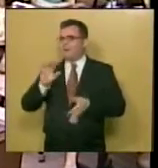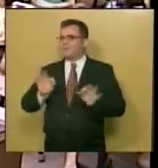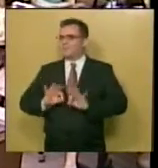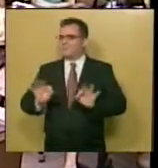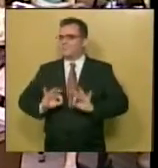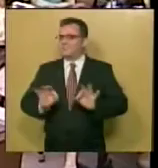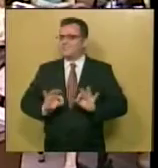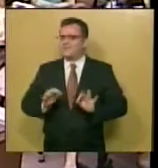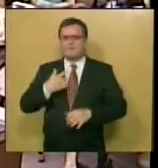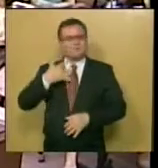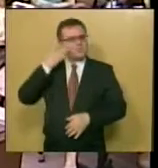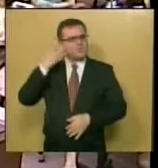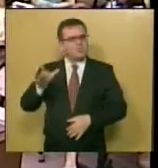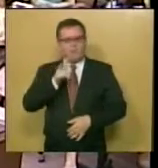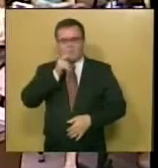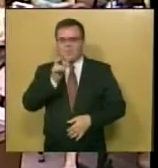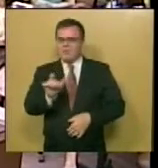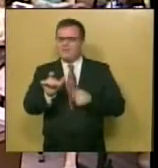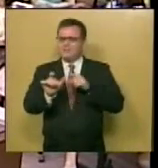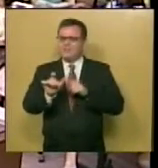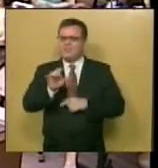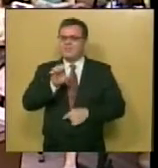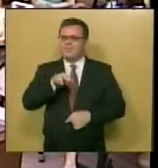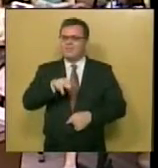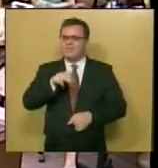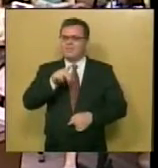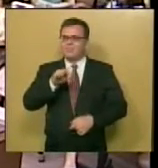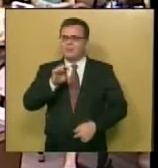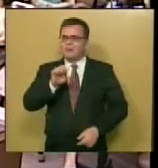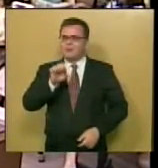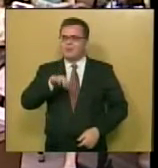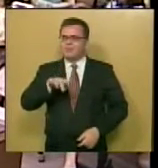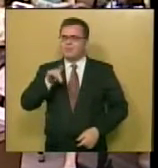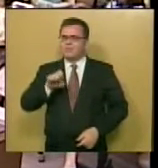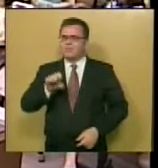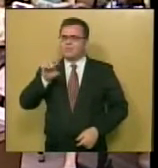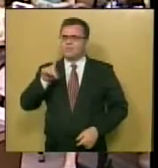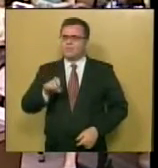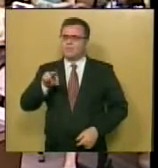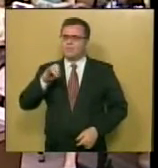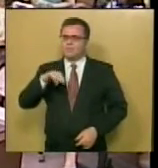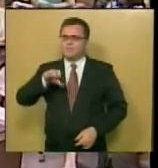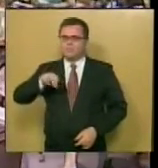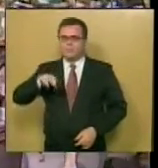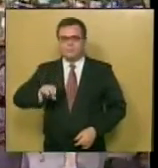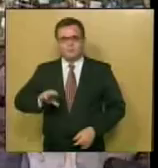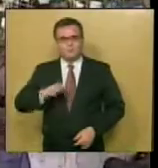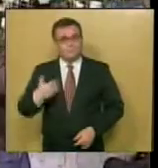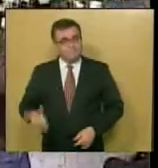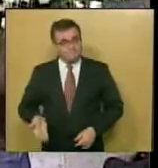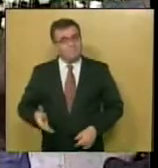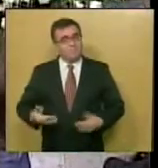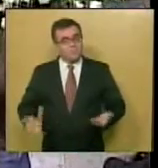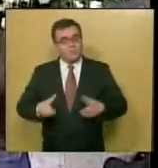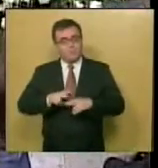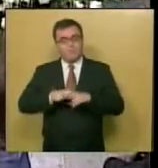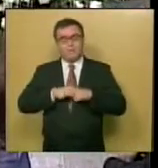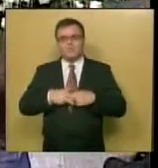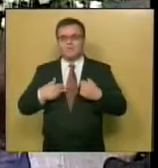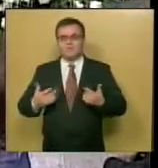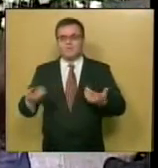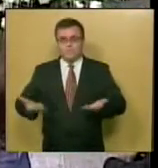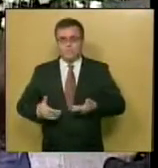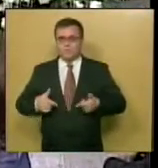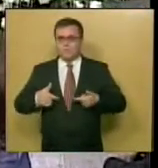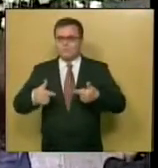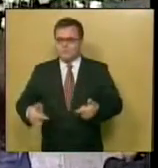mesmo da existência desse termo, que se constitui um traço dos que destemidamente apostam e investem nas